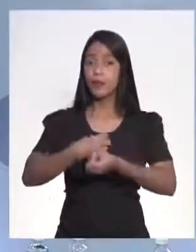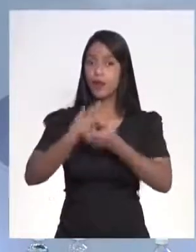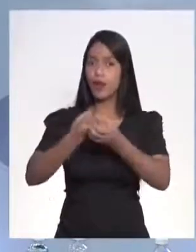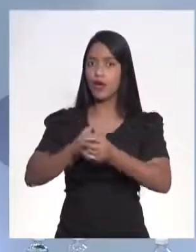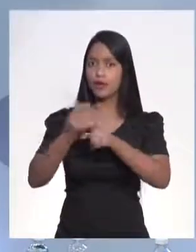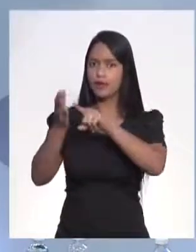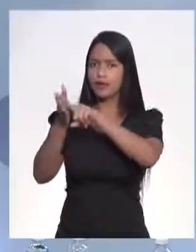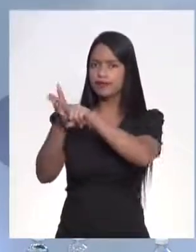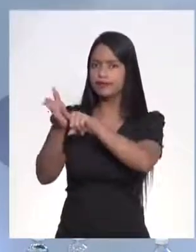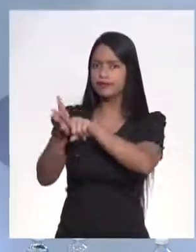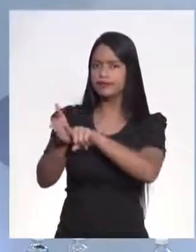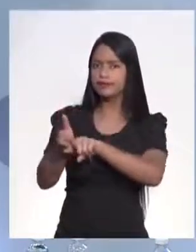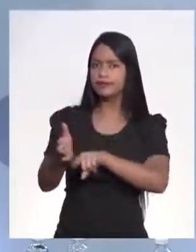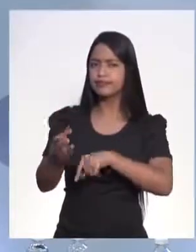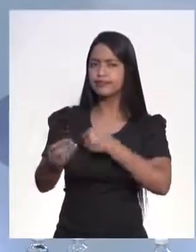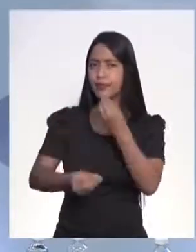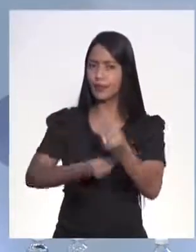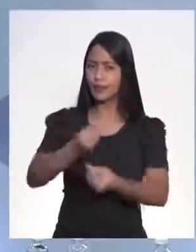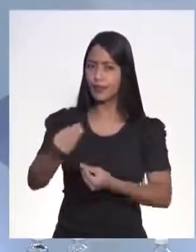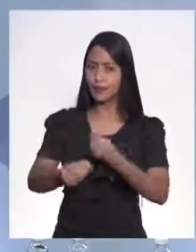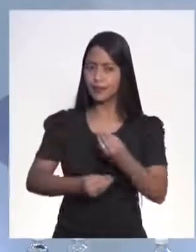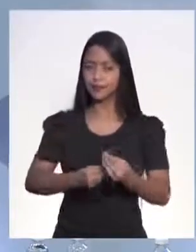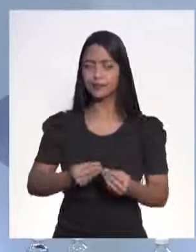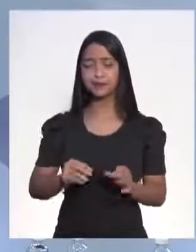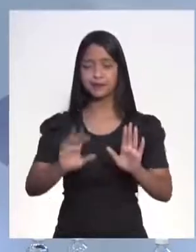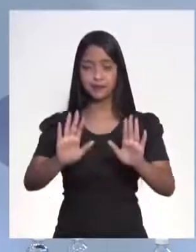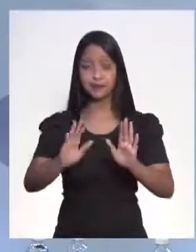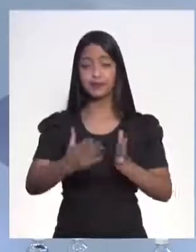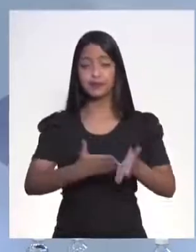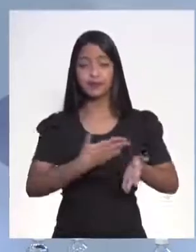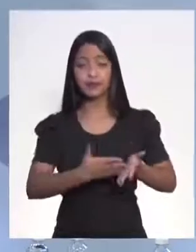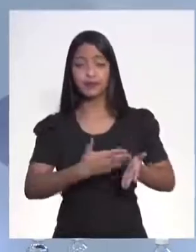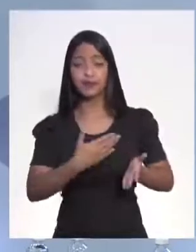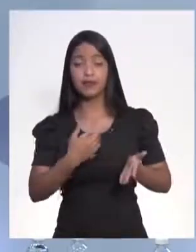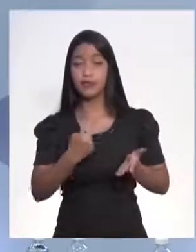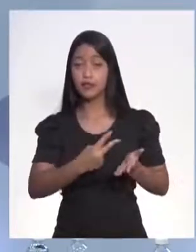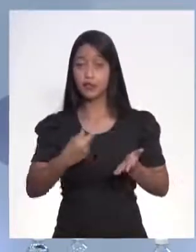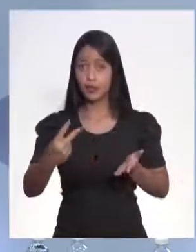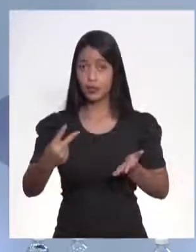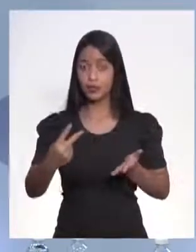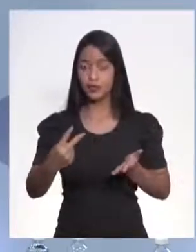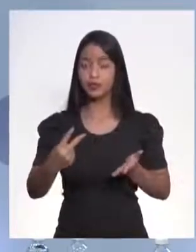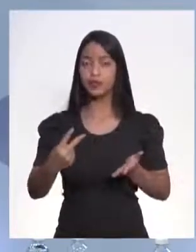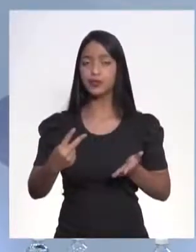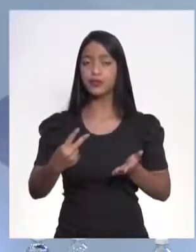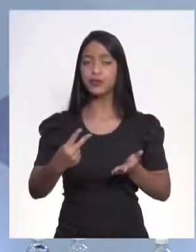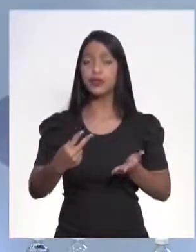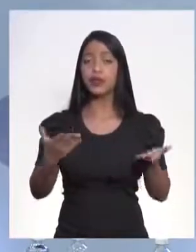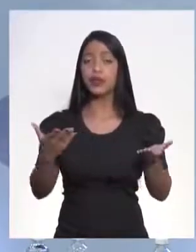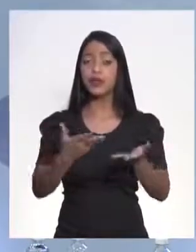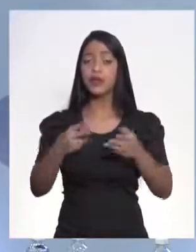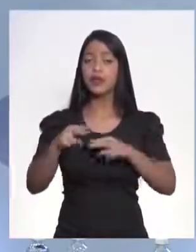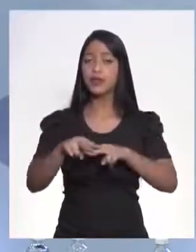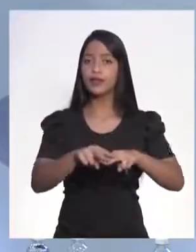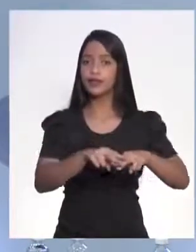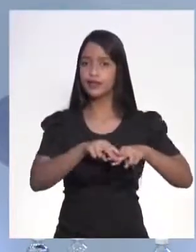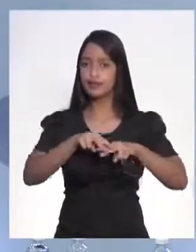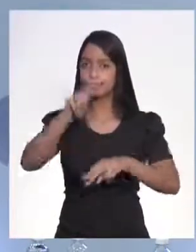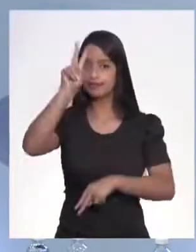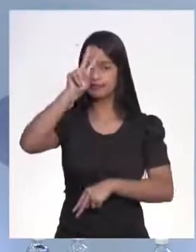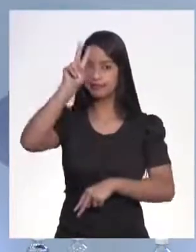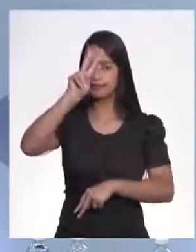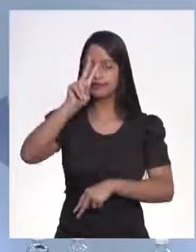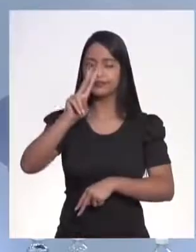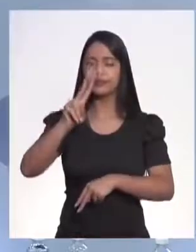poemas que podem nos alimentar lá na página 22 ainda a gente vai relembrar o